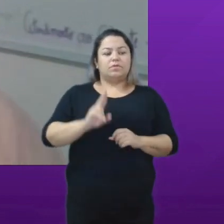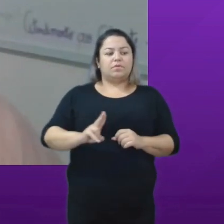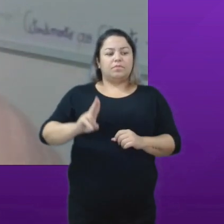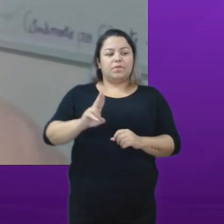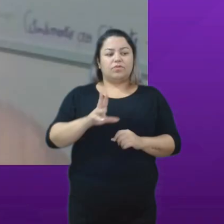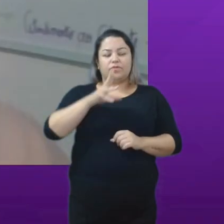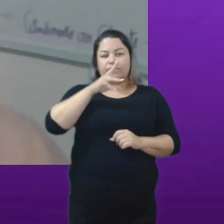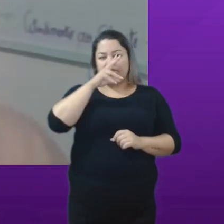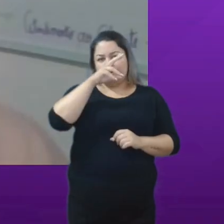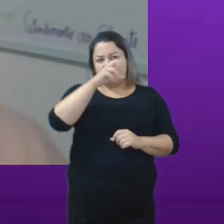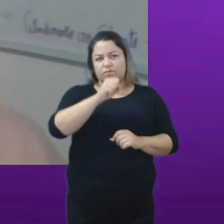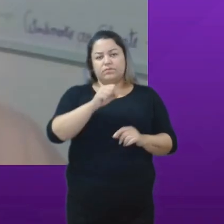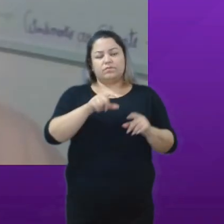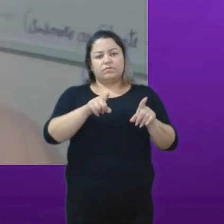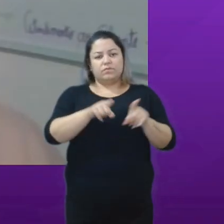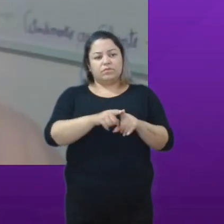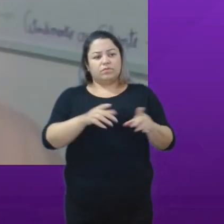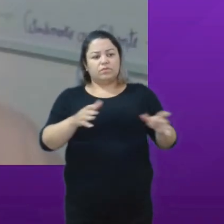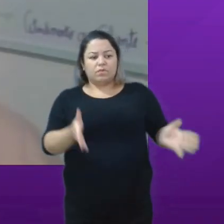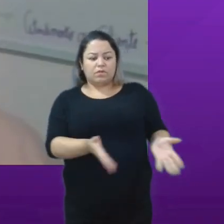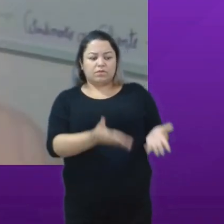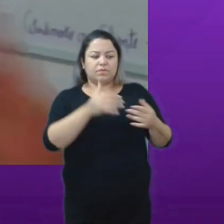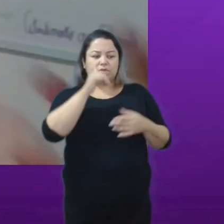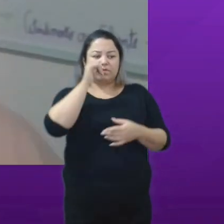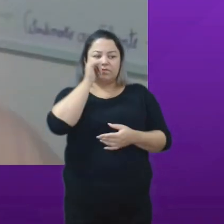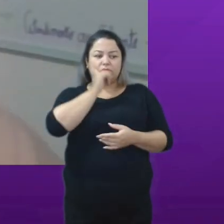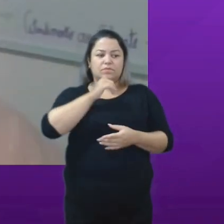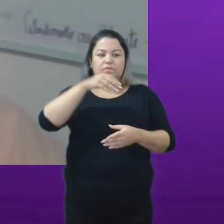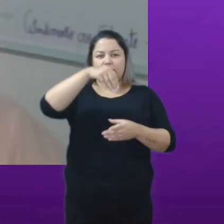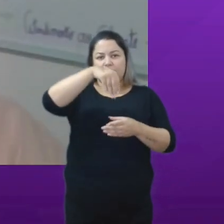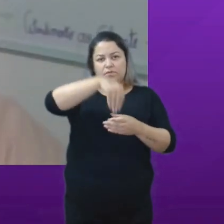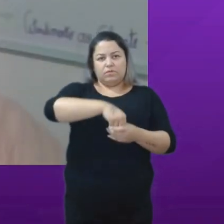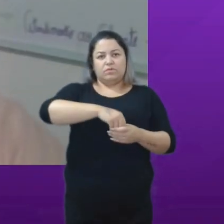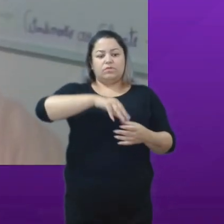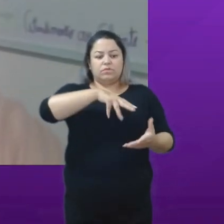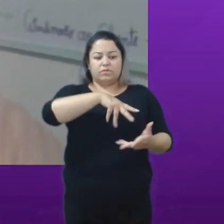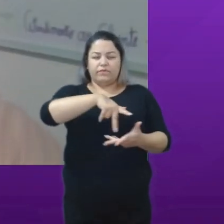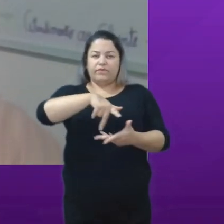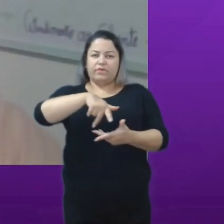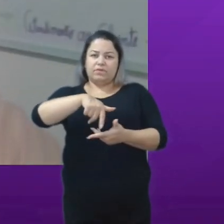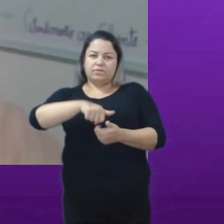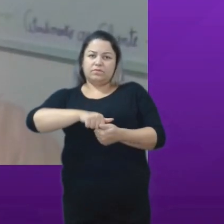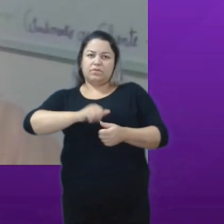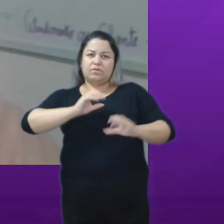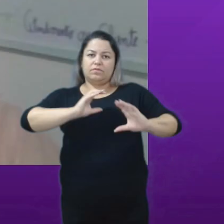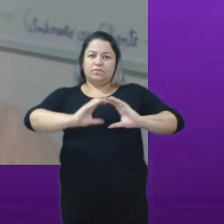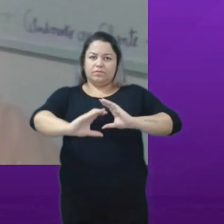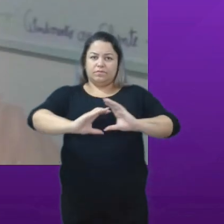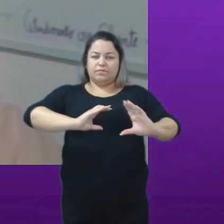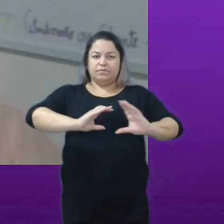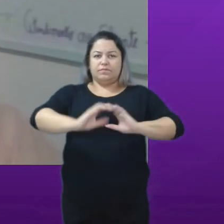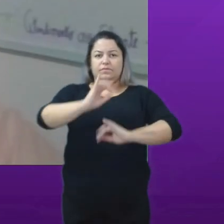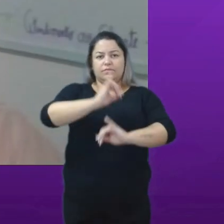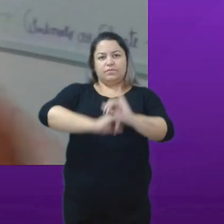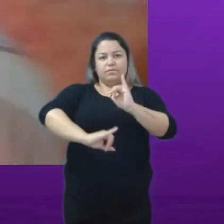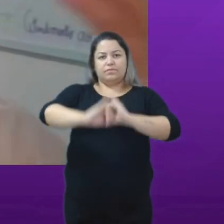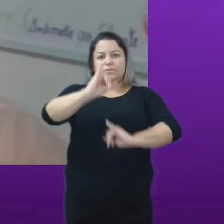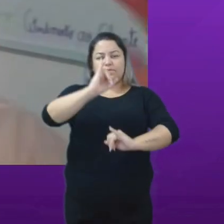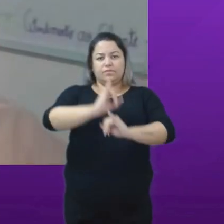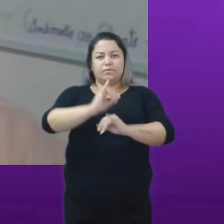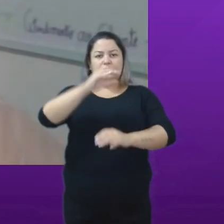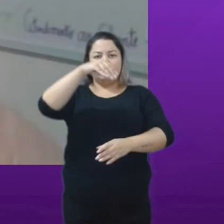fortalecimento e impulsionamento dessas mulheres dentro do universo da comunicação digital e dentro